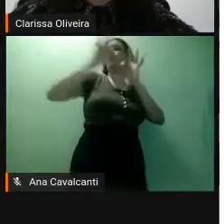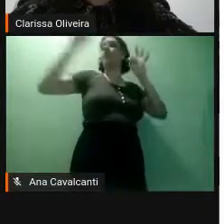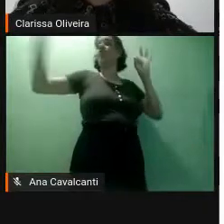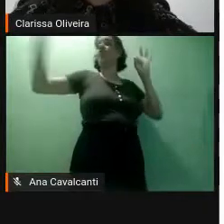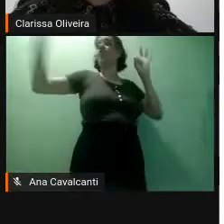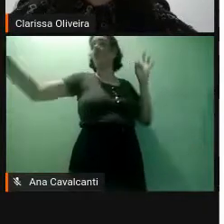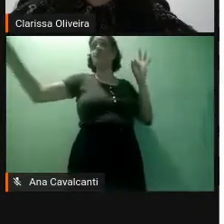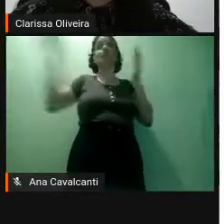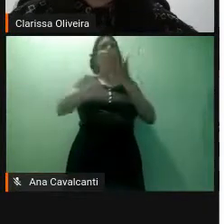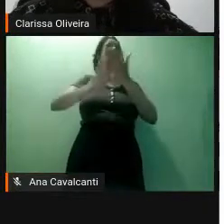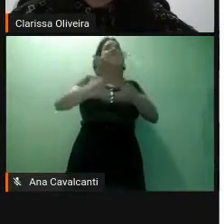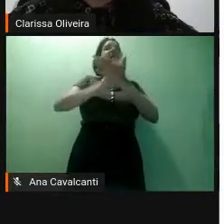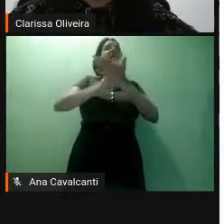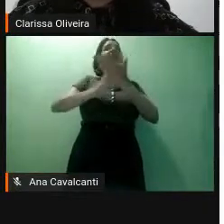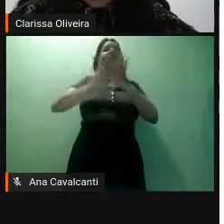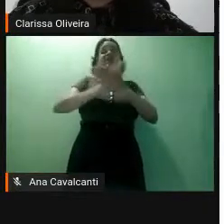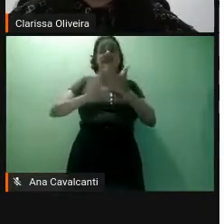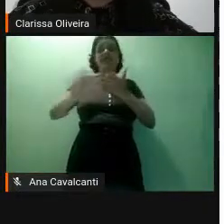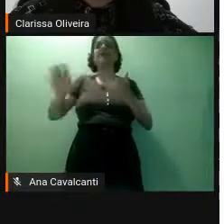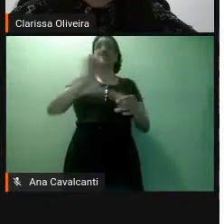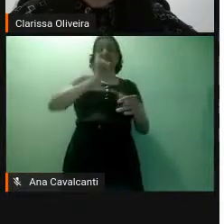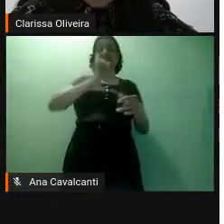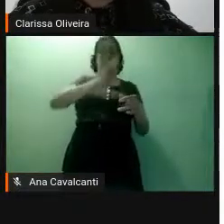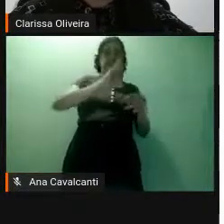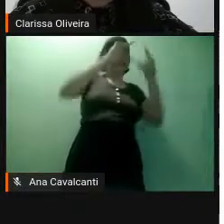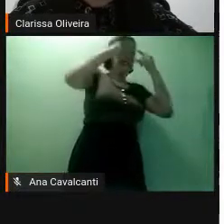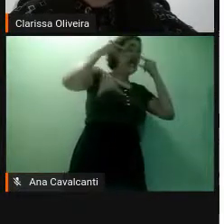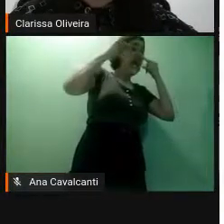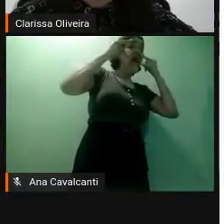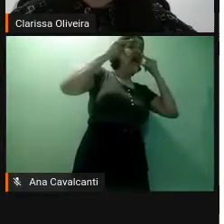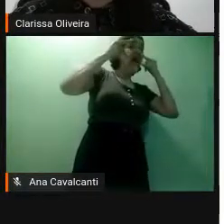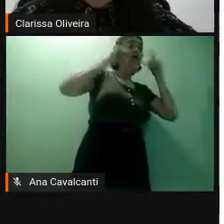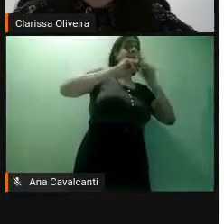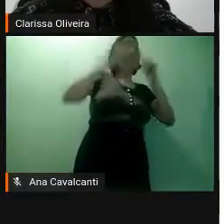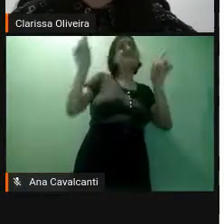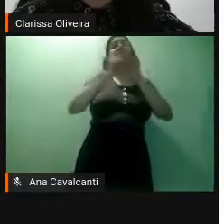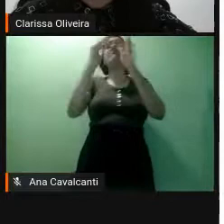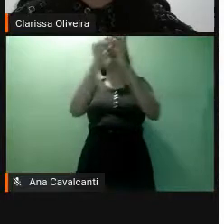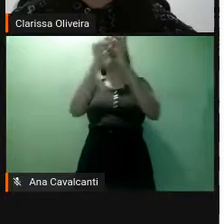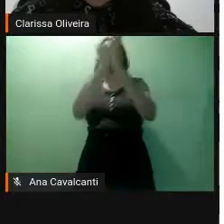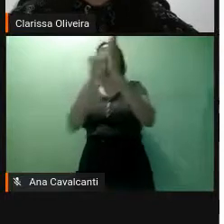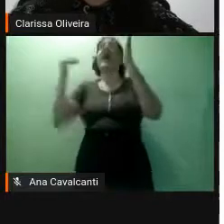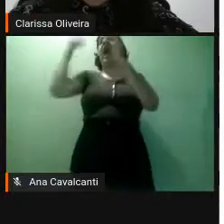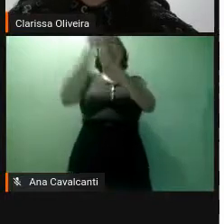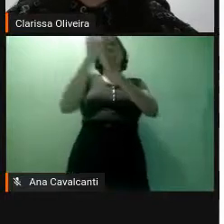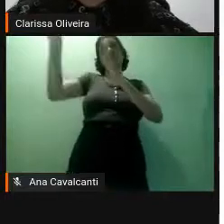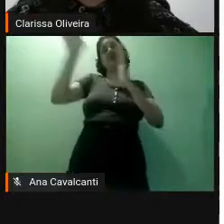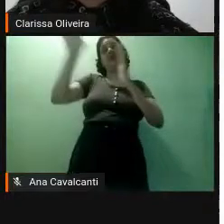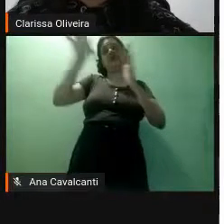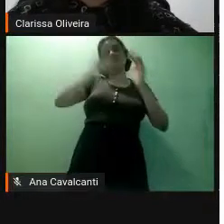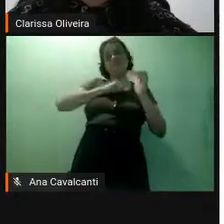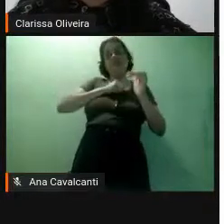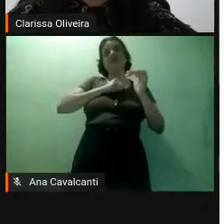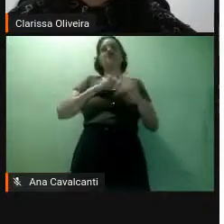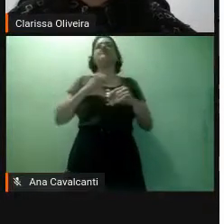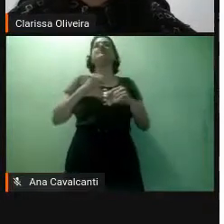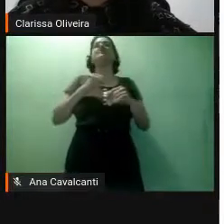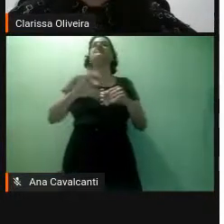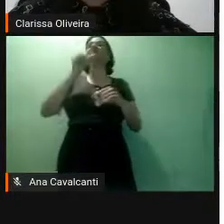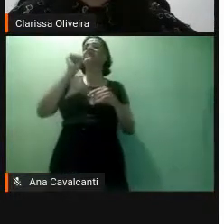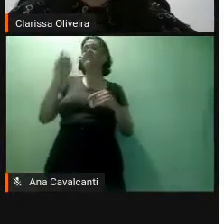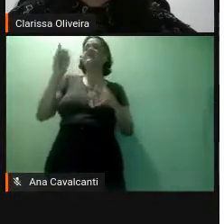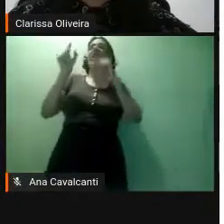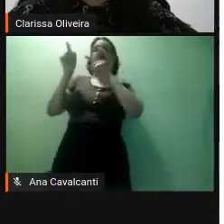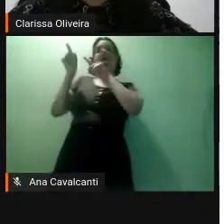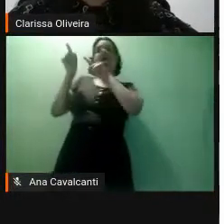dele contrair, mesmo usando máscara, ainda é alta, porque a pessoa que está infectada não está